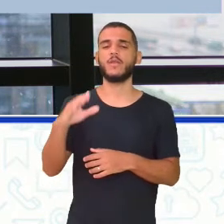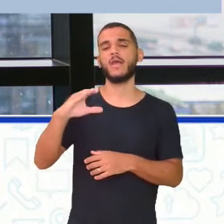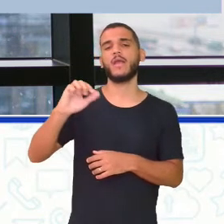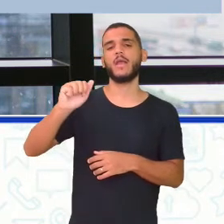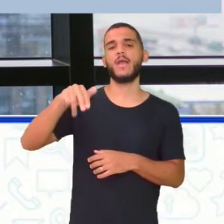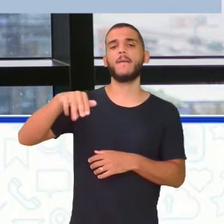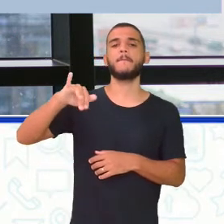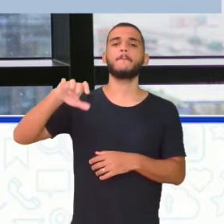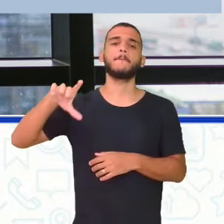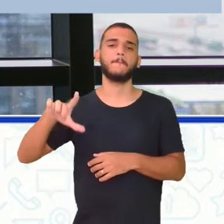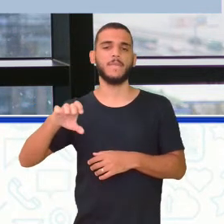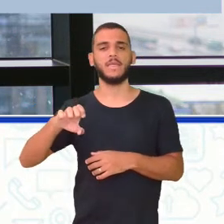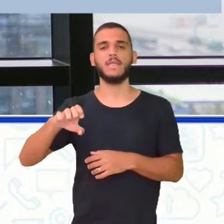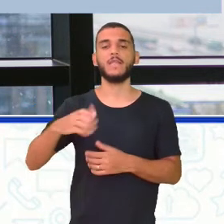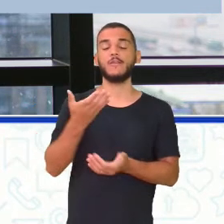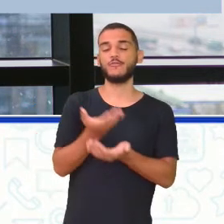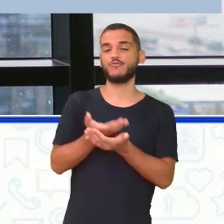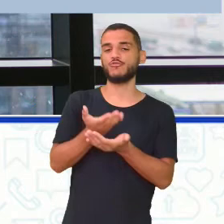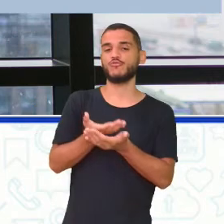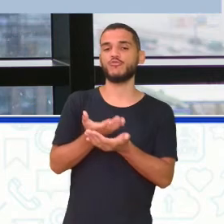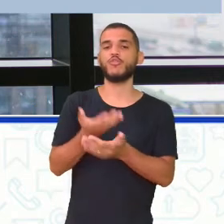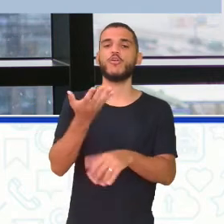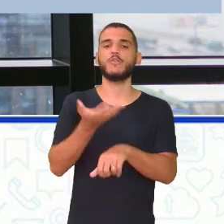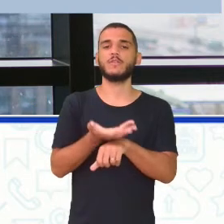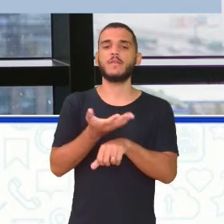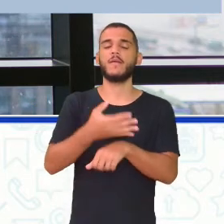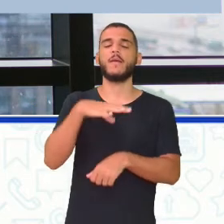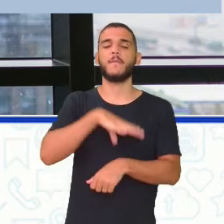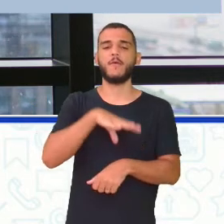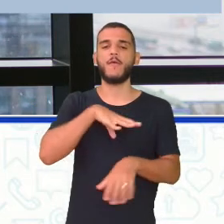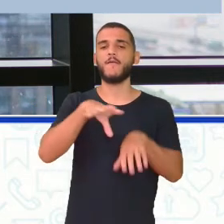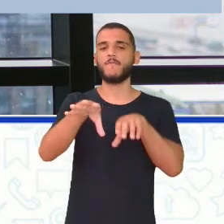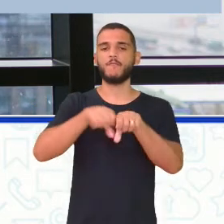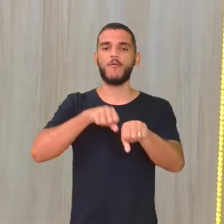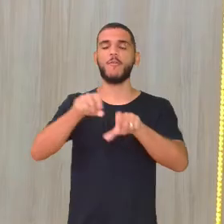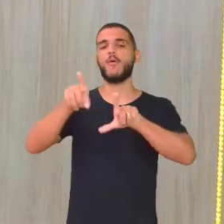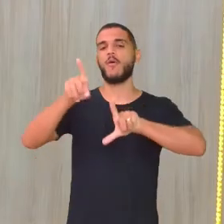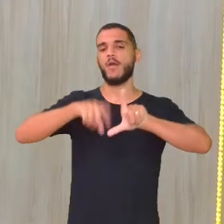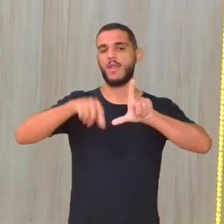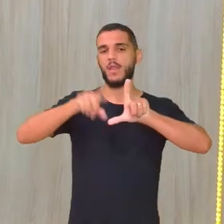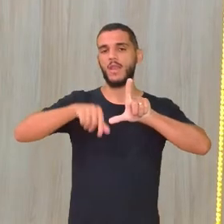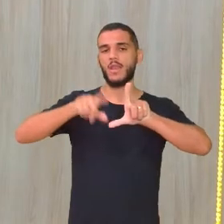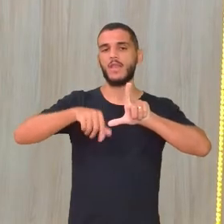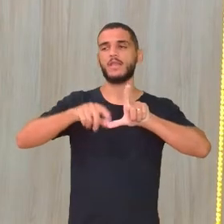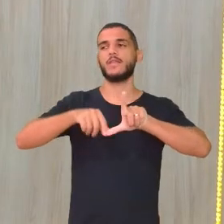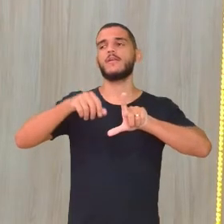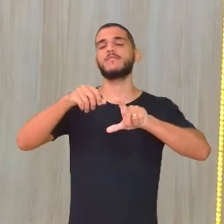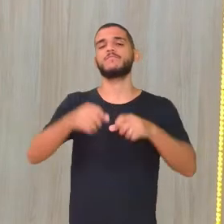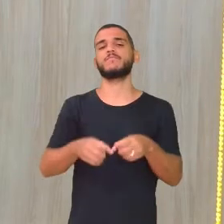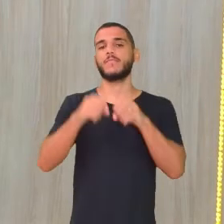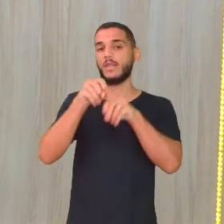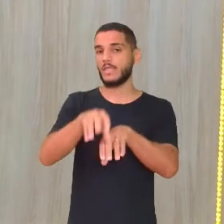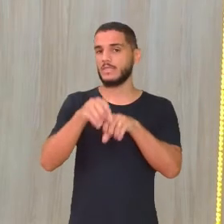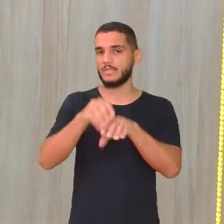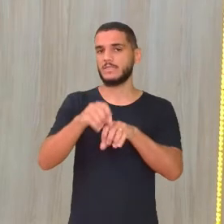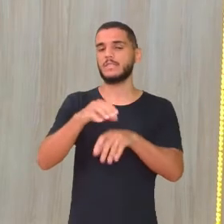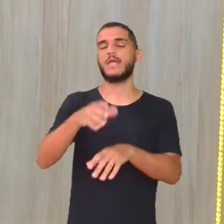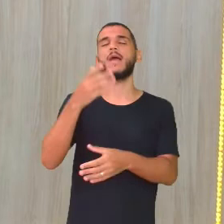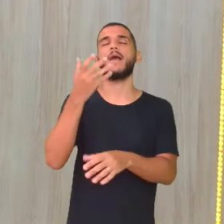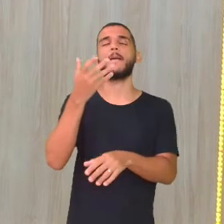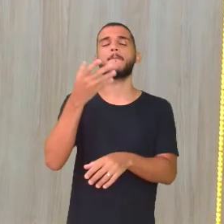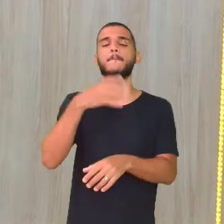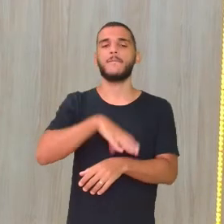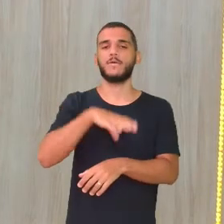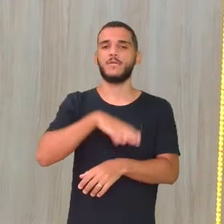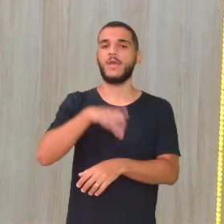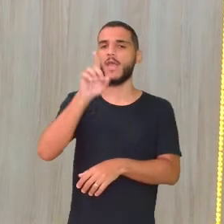ela estudou língua portuguesa, né, se formou em letras, para poder dar aula de português. Então,